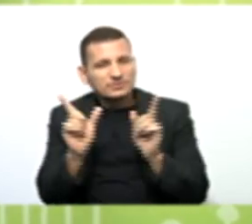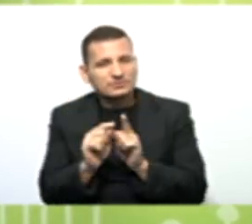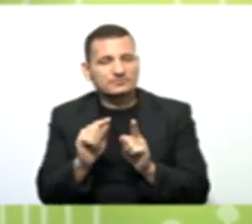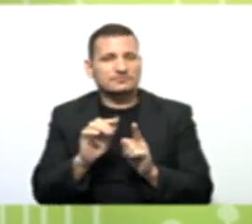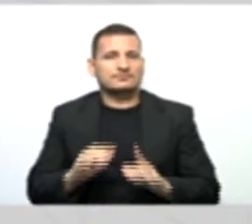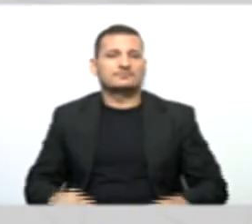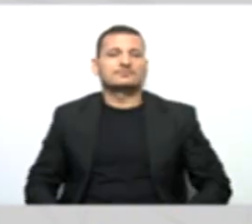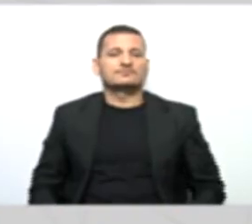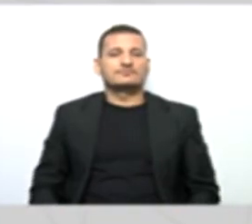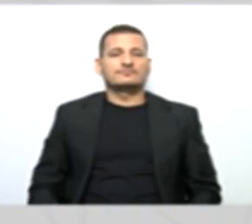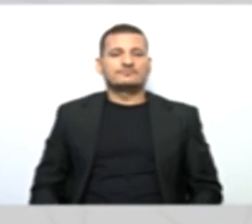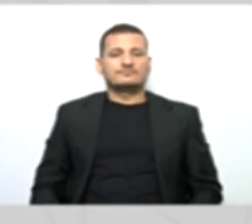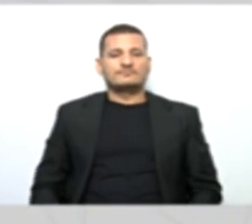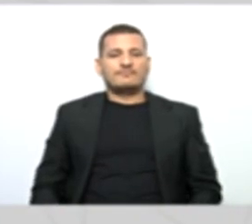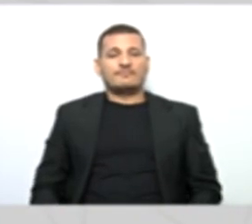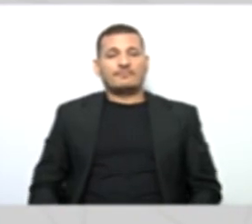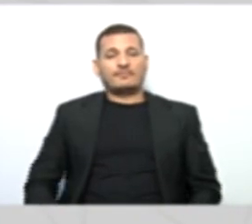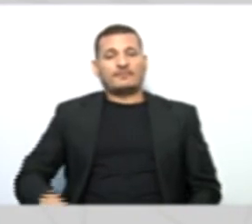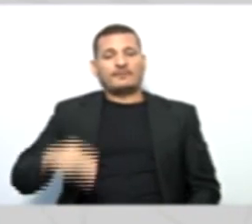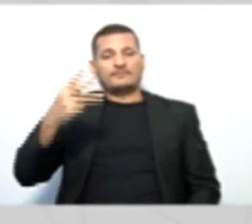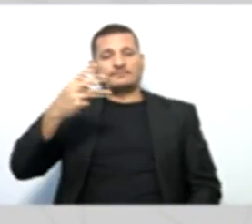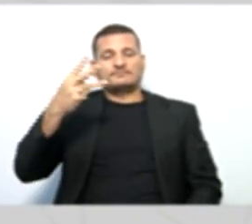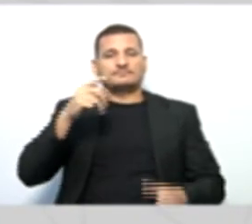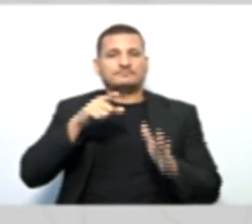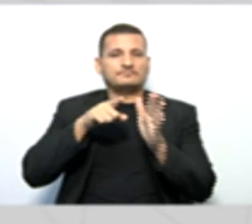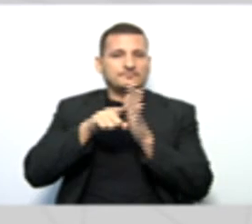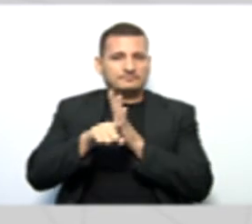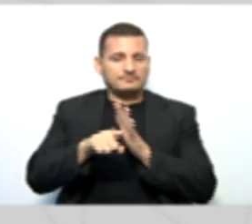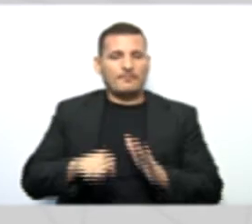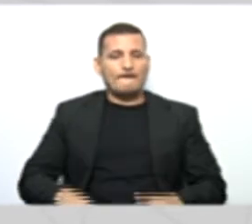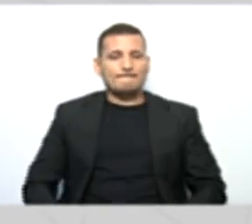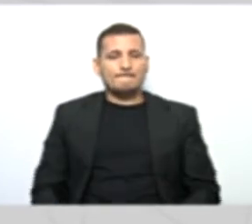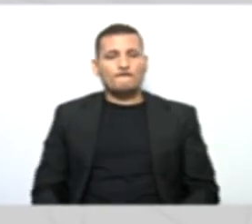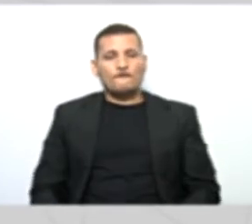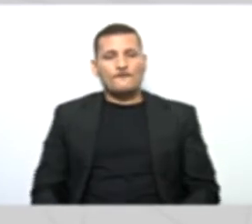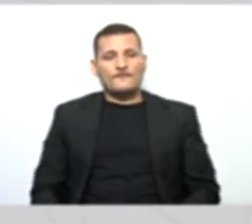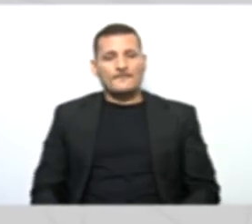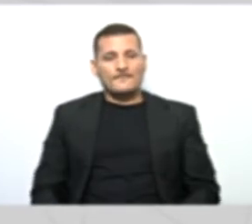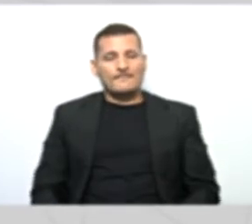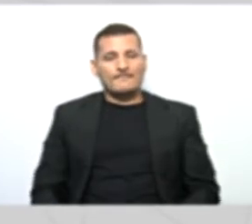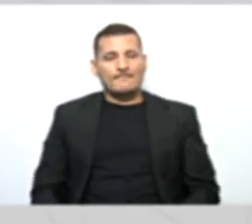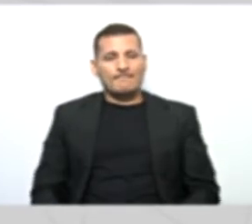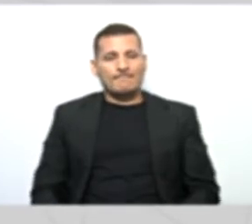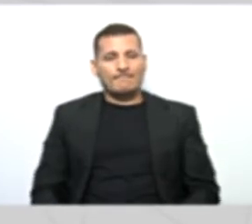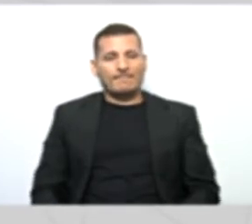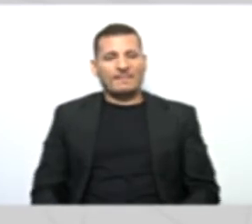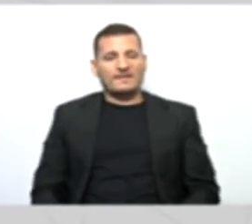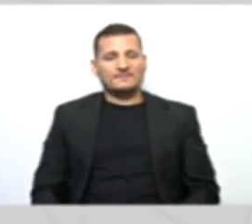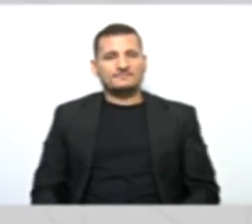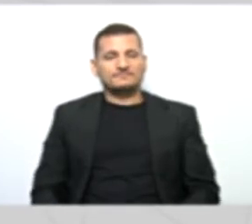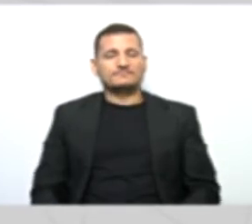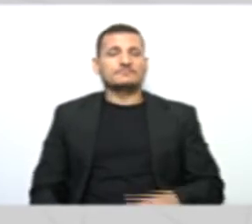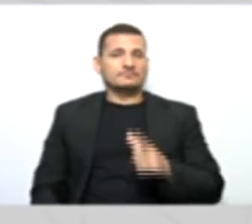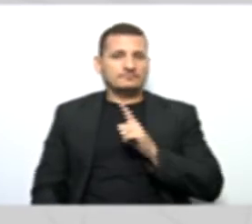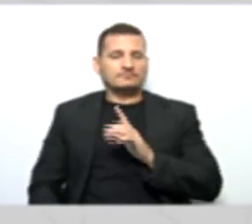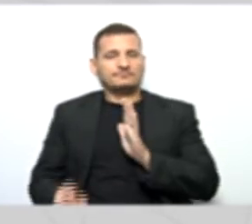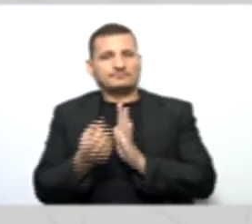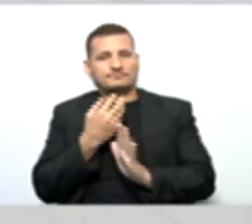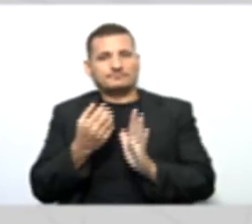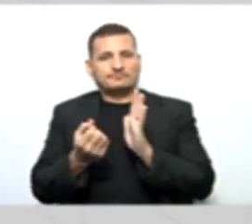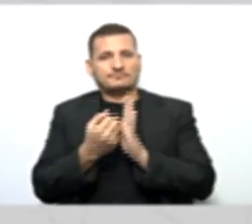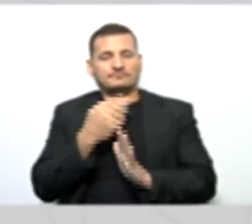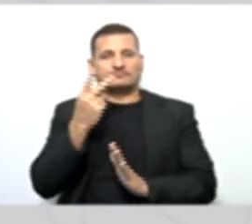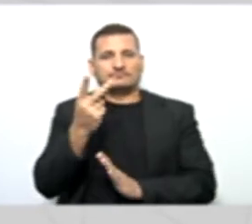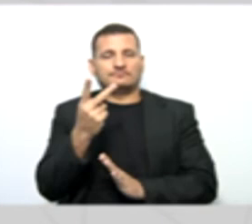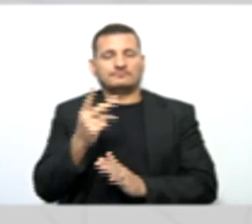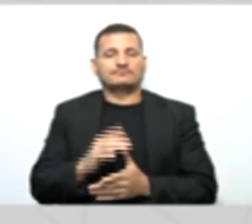3. A questão 3 que eu recebi foram duas. Até agora